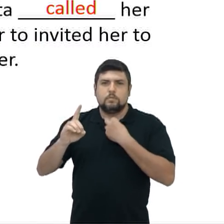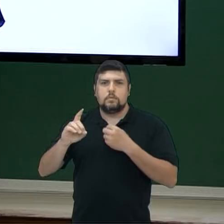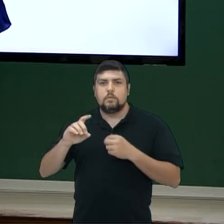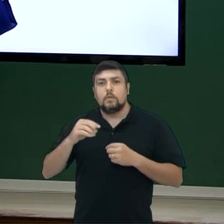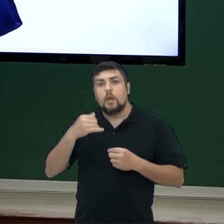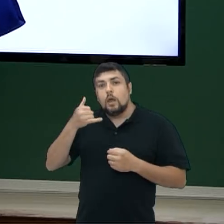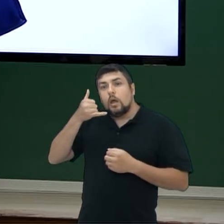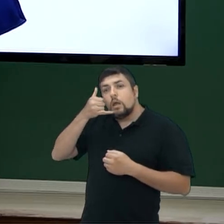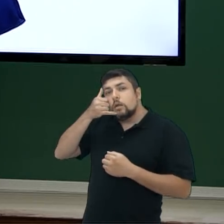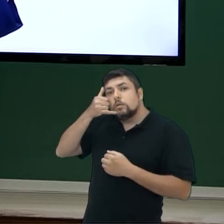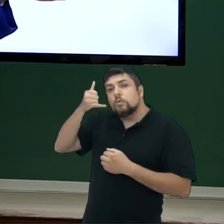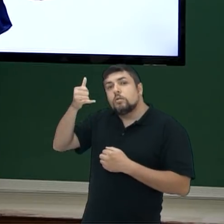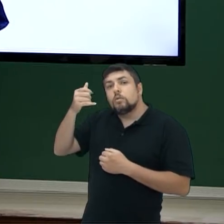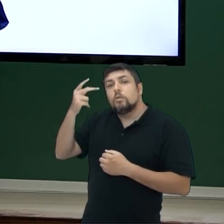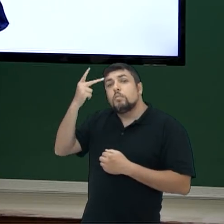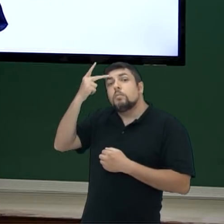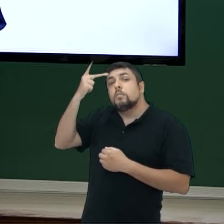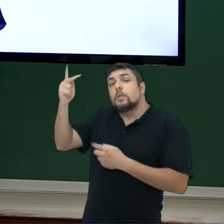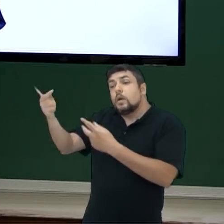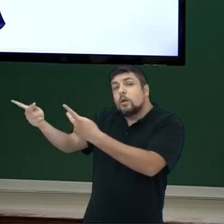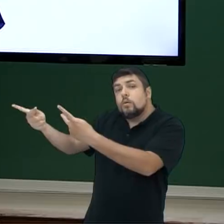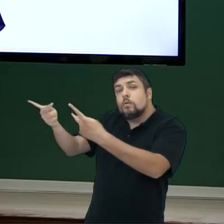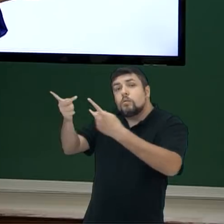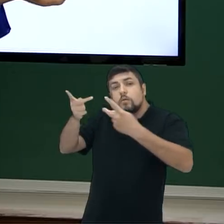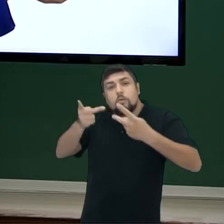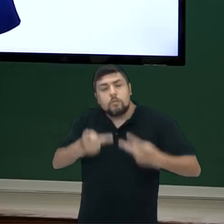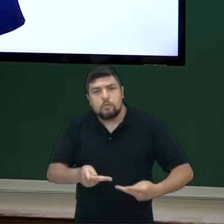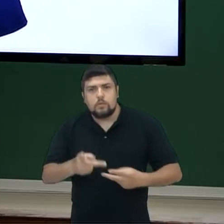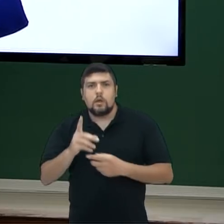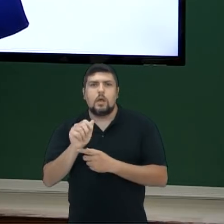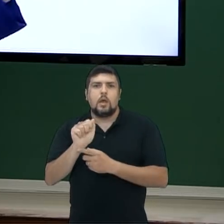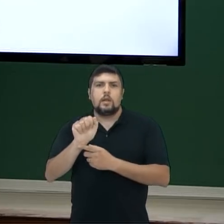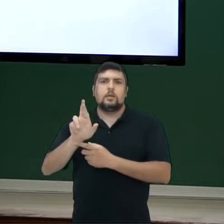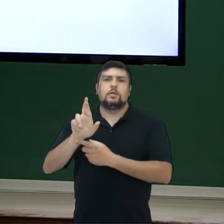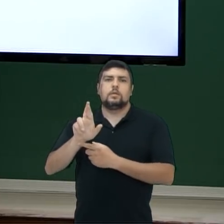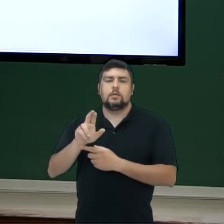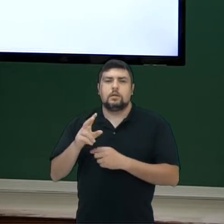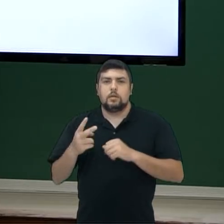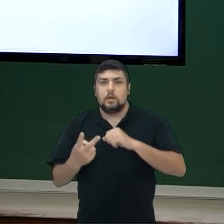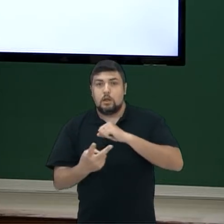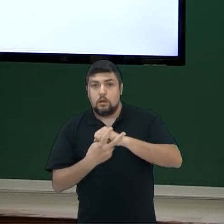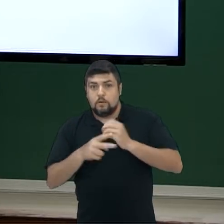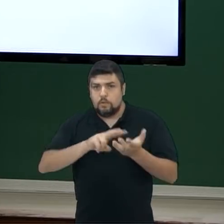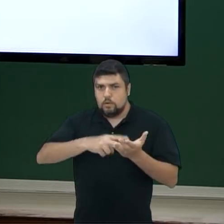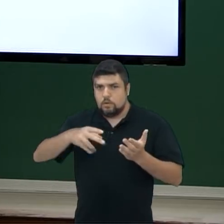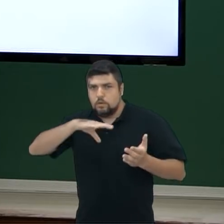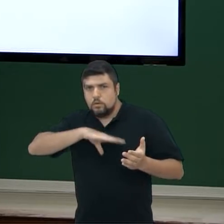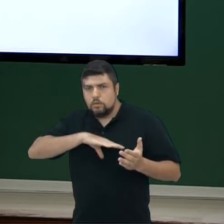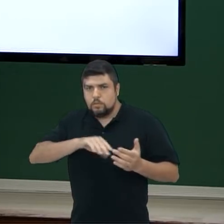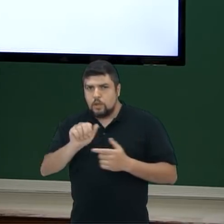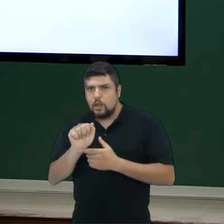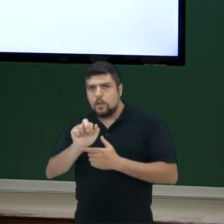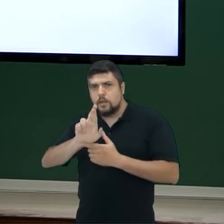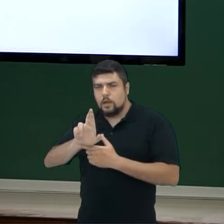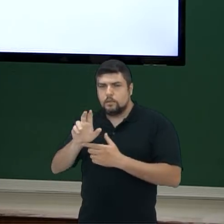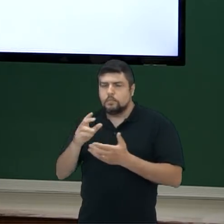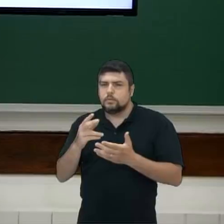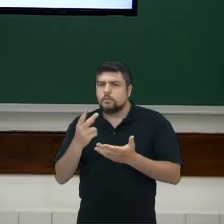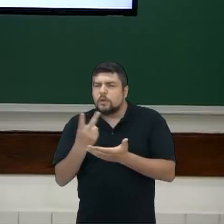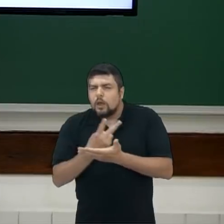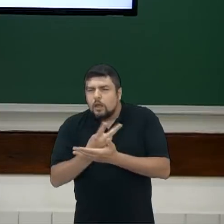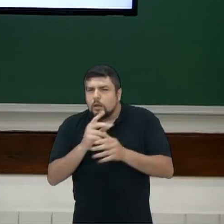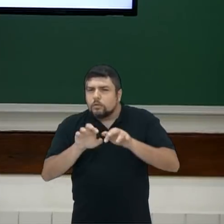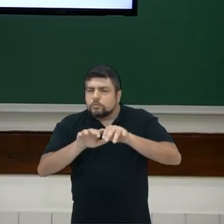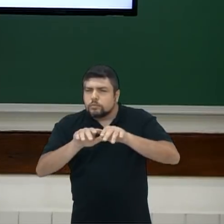para a irmã para convidar. Então, quando tem o to na frente, esse meu verbo não pode ter um ed, tá? Foi um errinho de digitação da teacher.